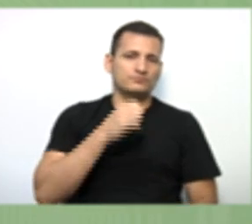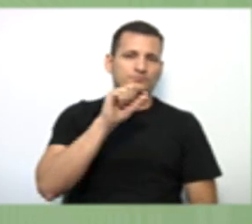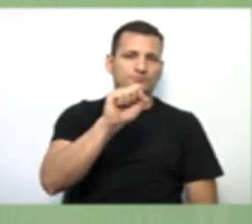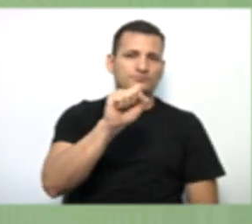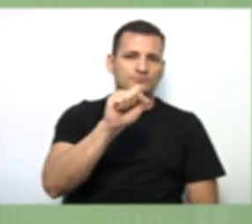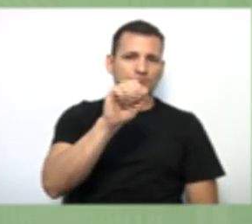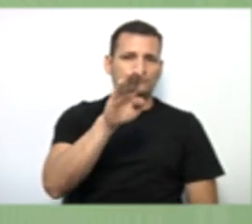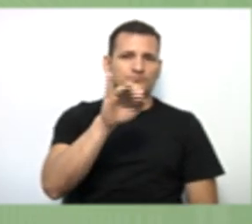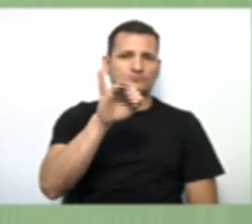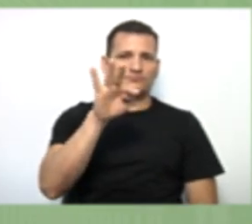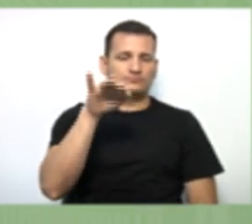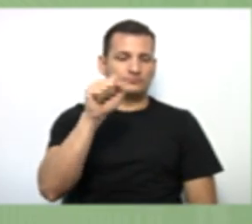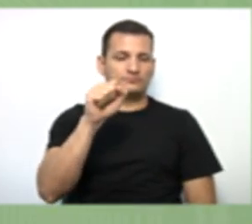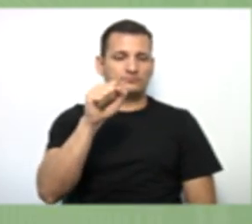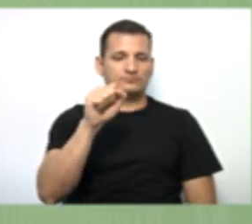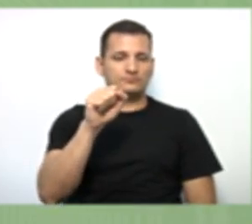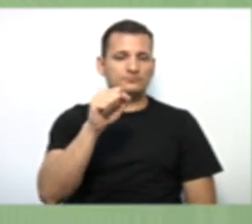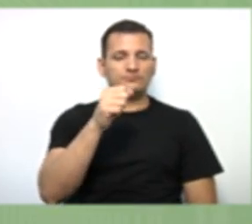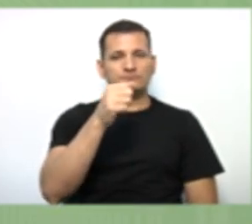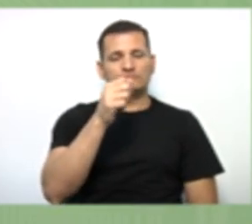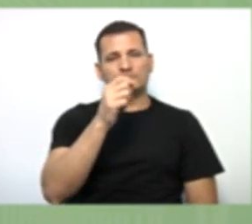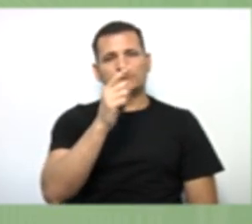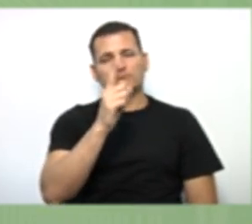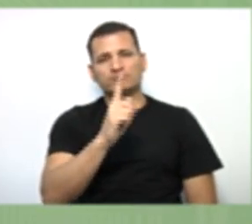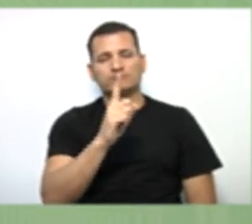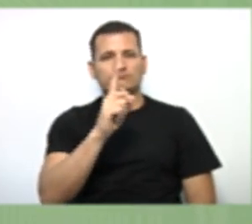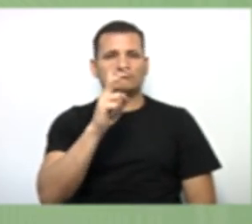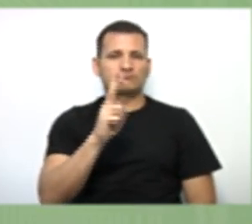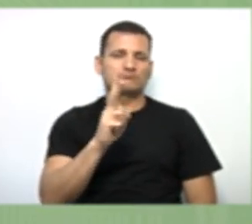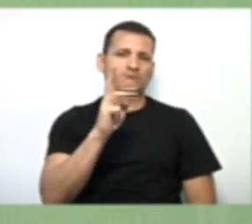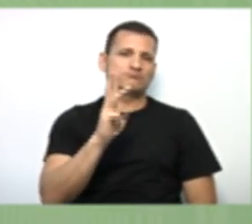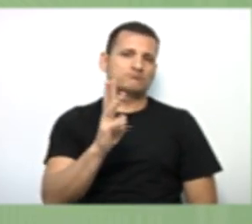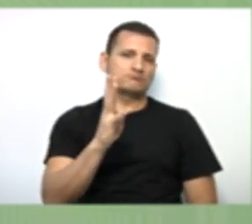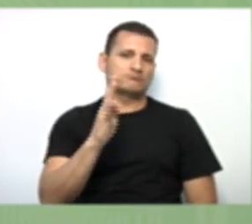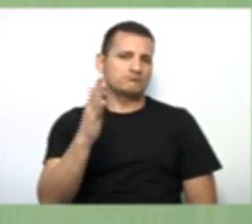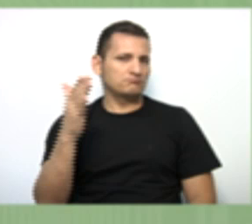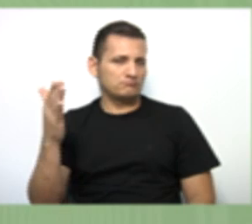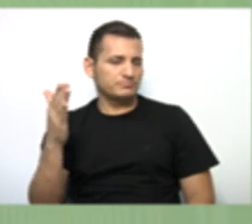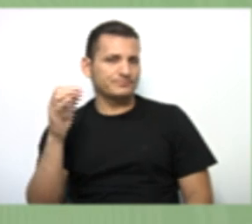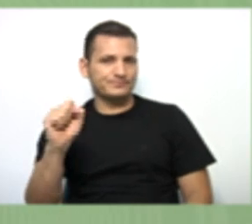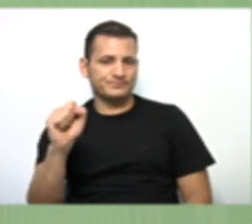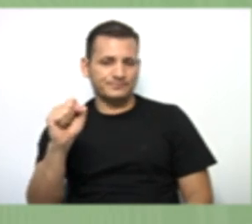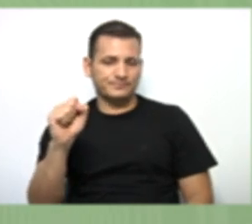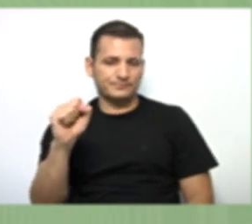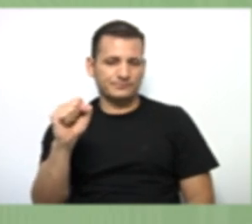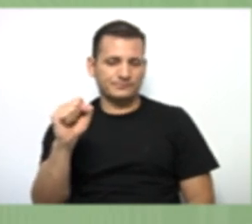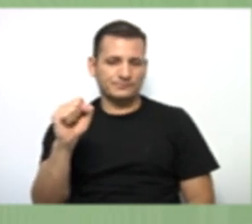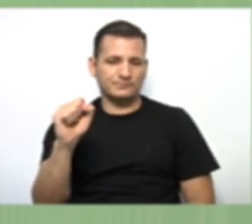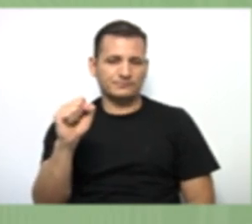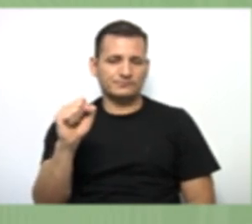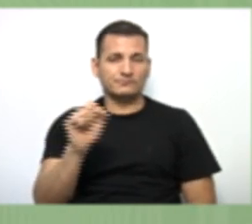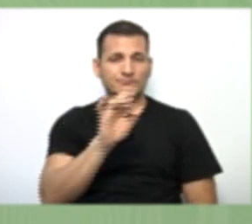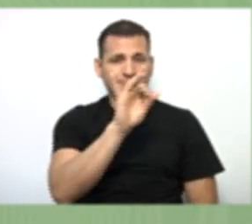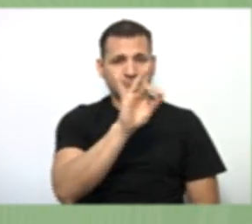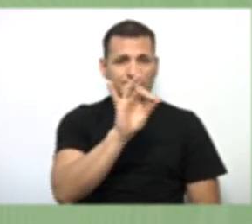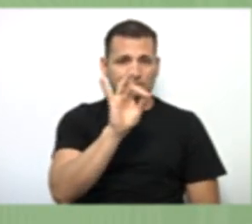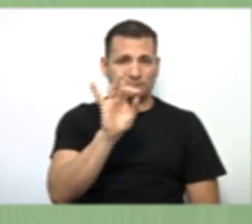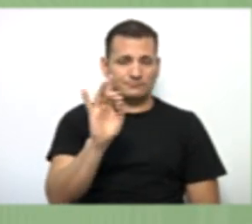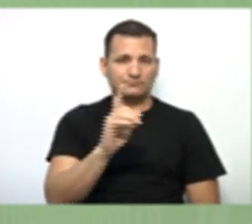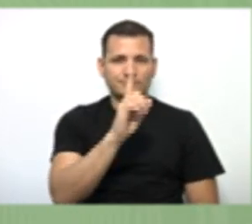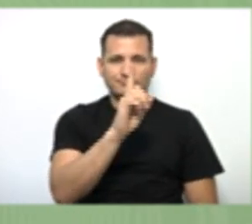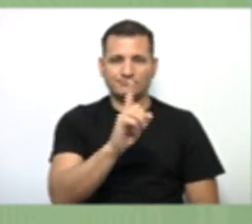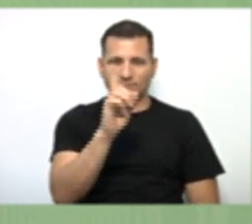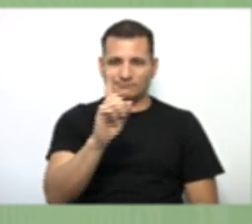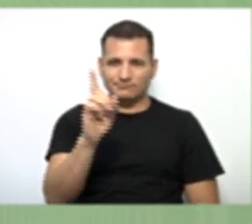1, 2, 3, 4, 5, 6, 7, 8. Cada número desse